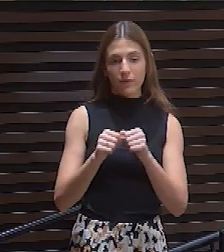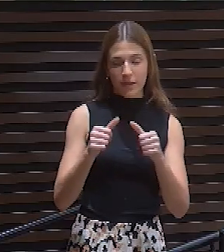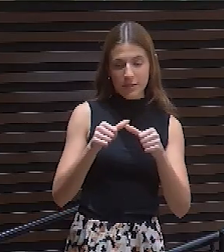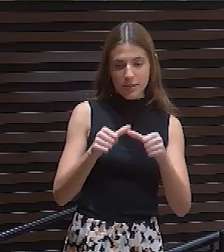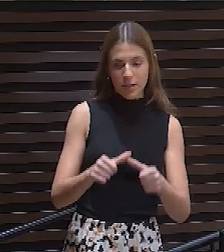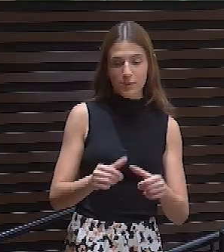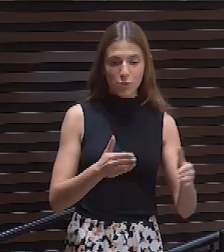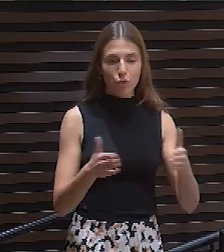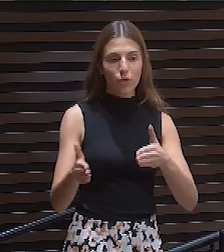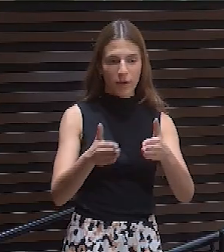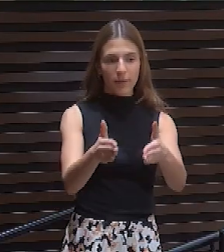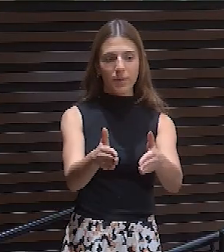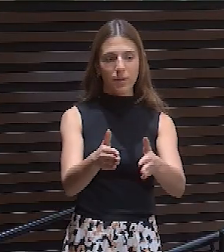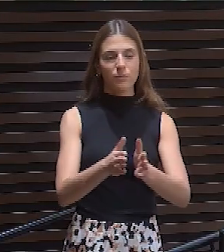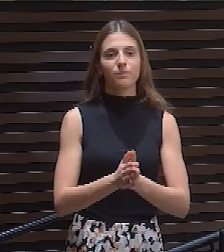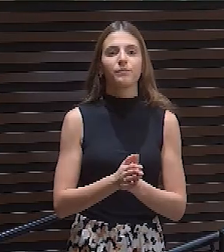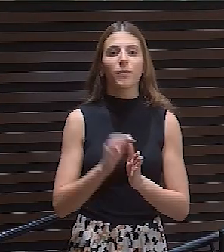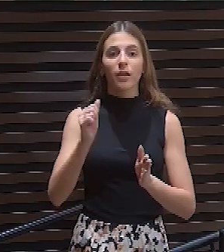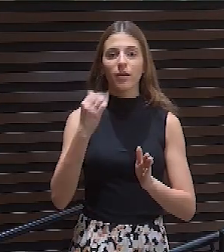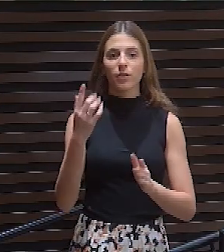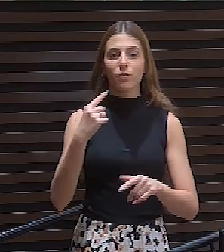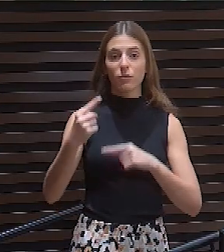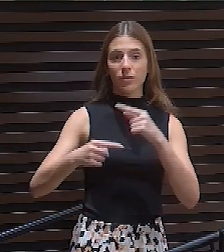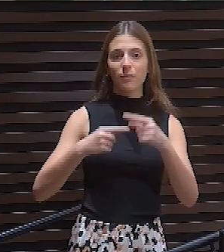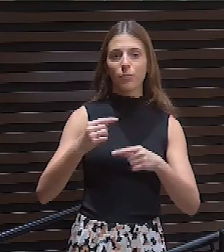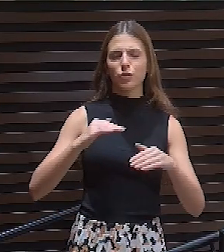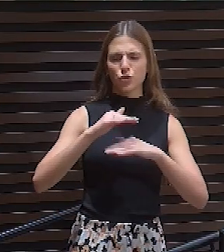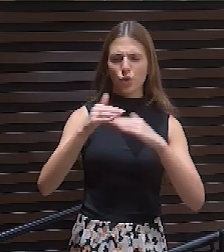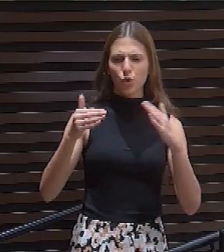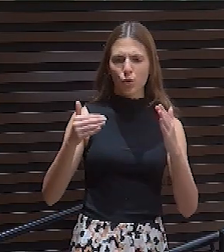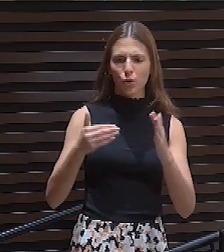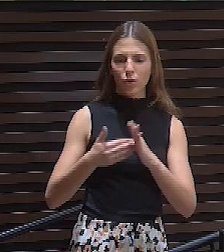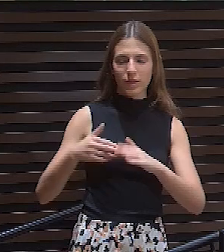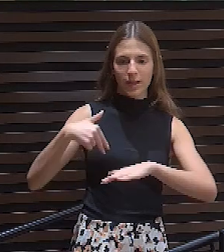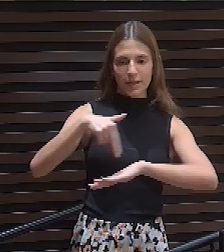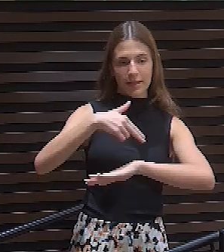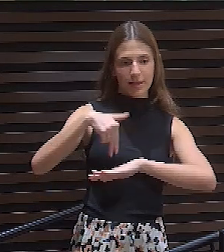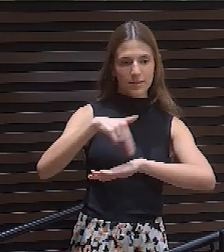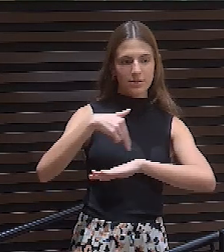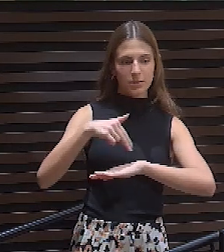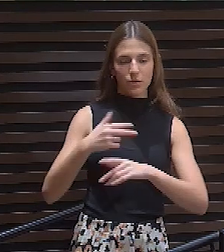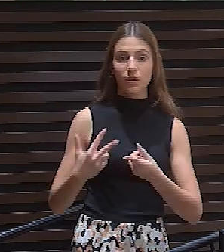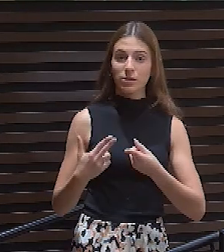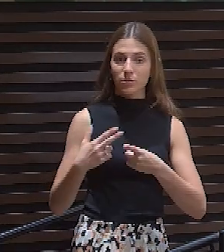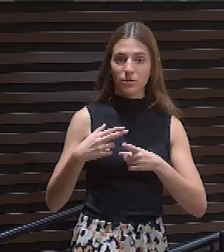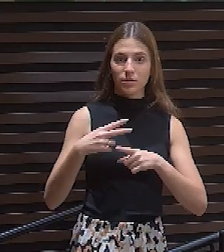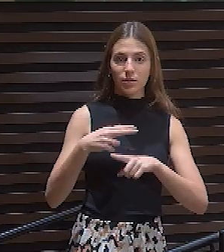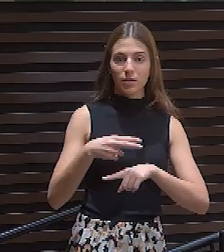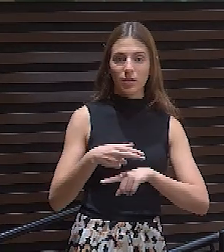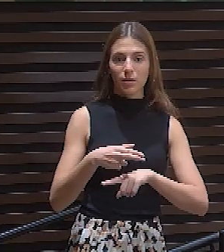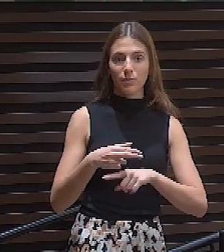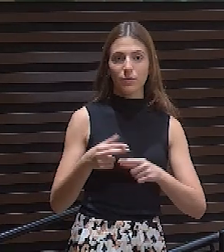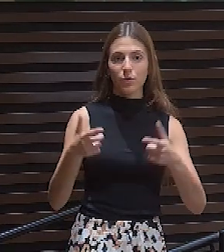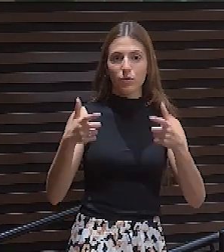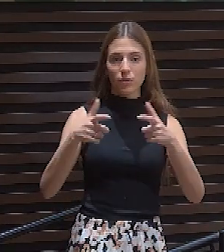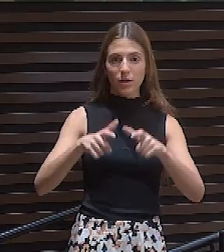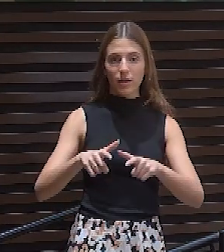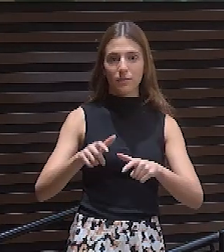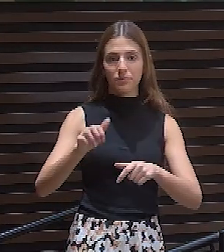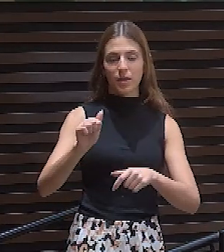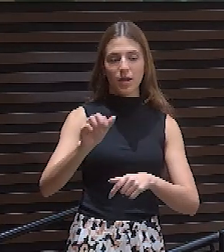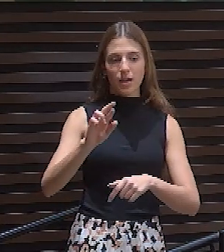sido circuncidado toda a nação, ficaram no seu lugar, no arraial,